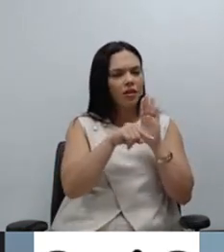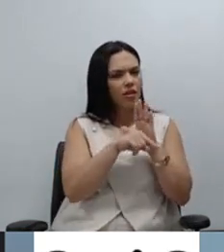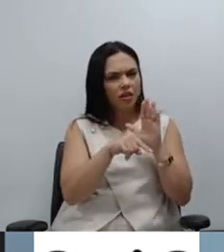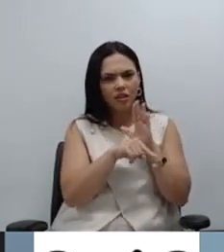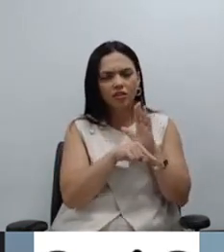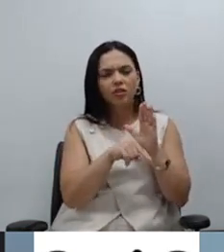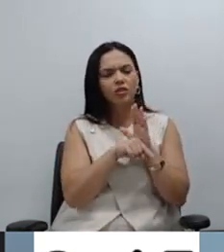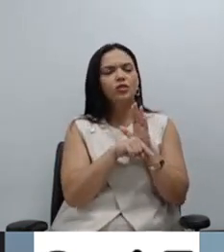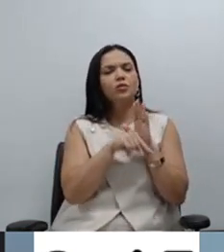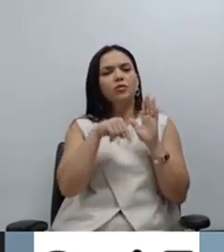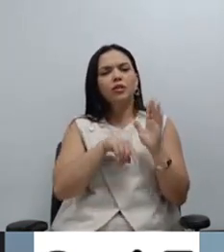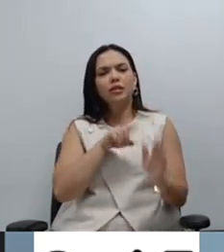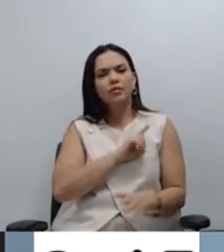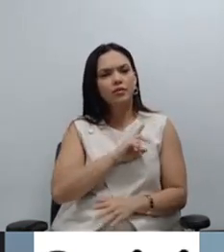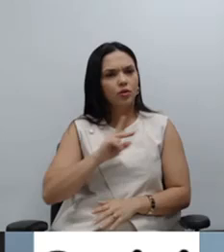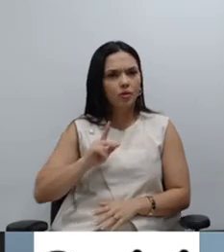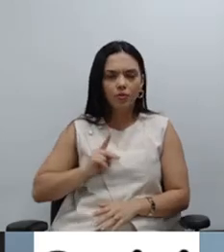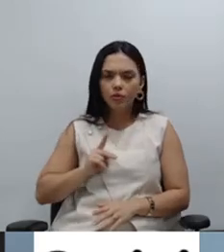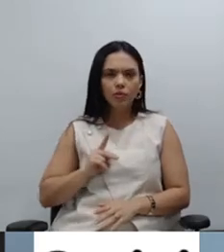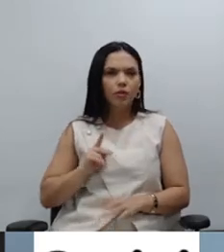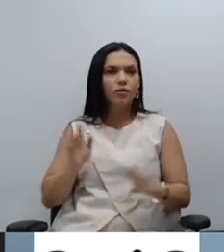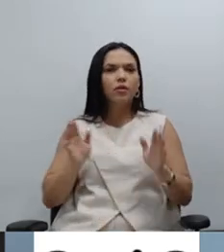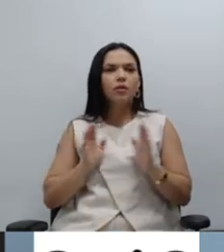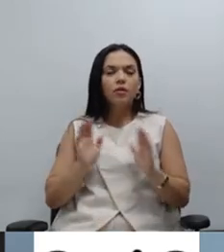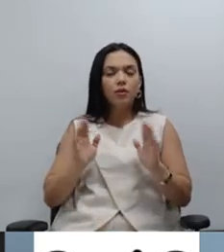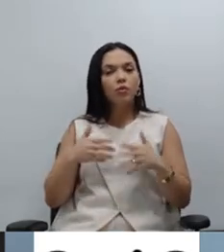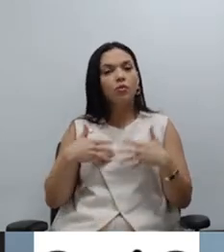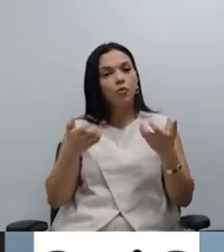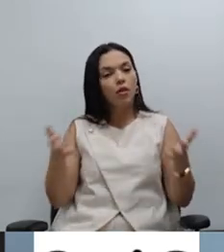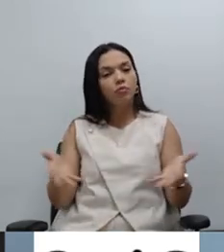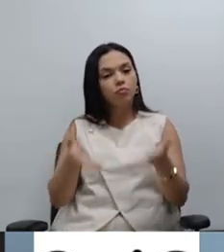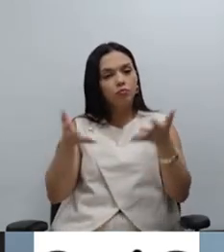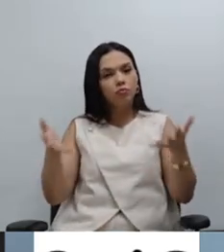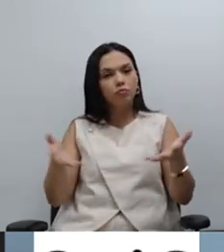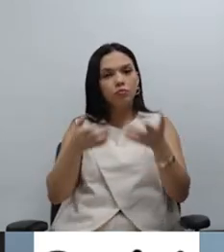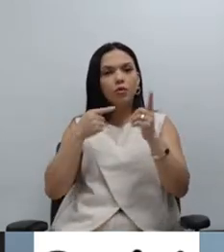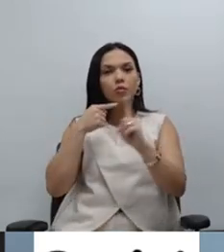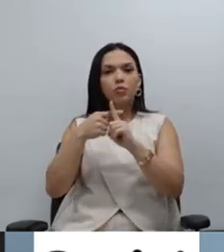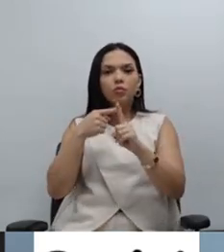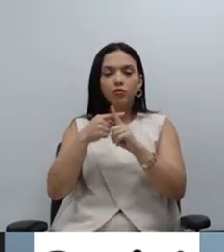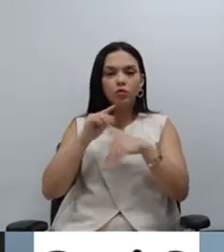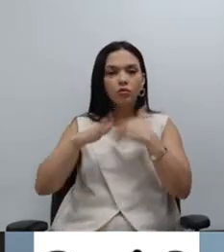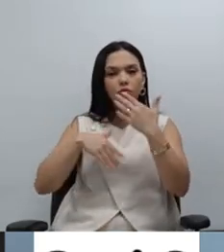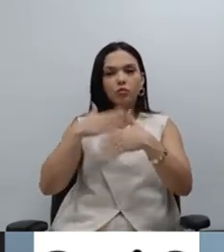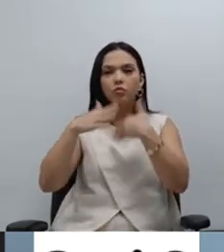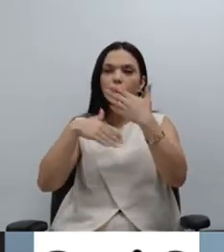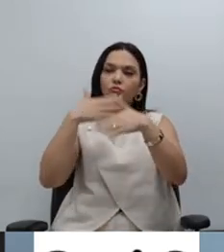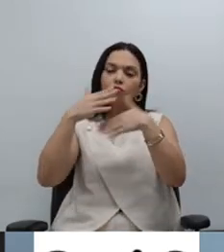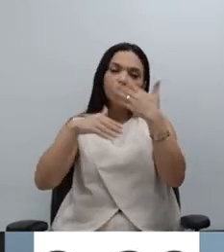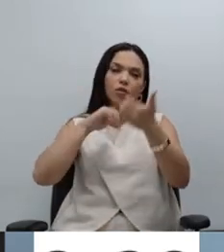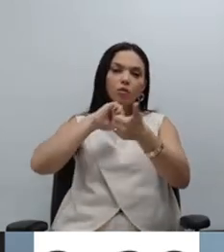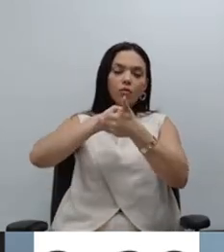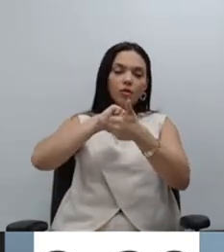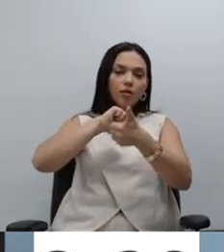sempre é criticar, fazer críticas de forma construída e elevar a qualidade do serviço dessa